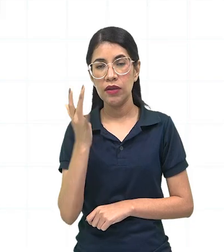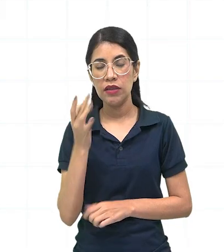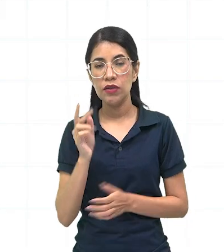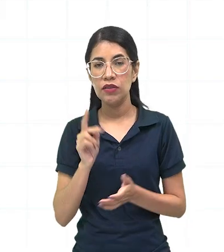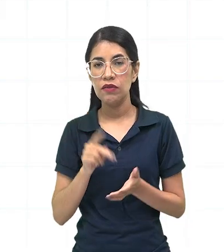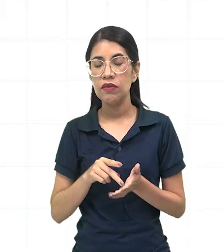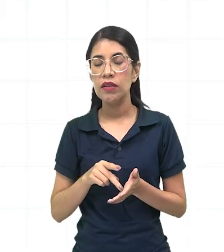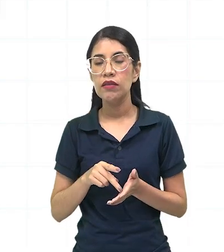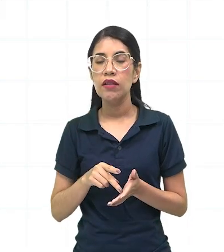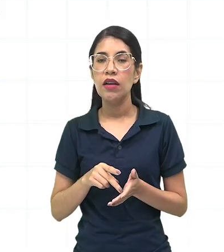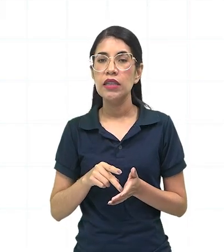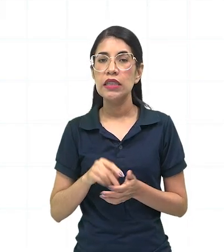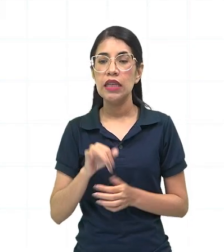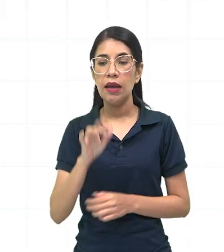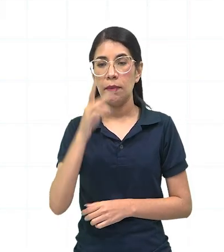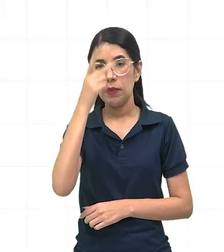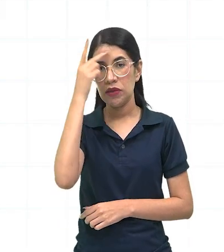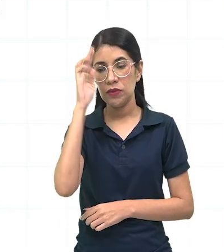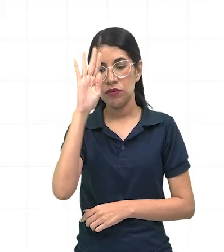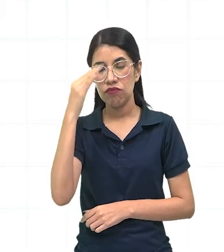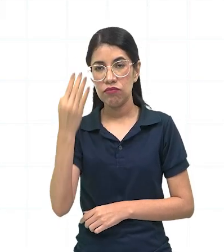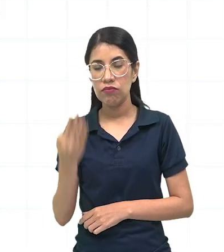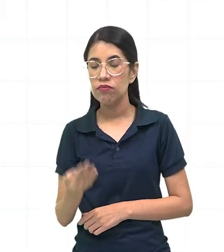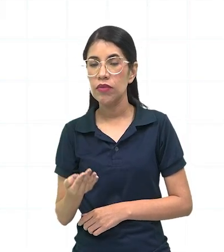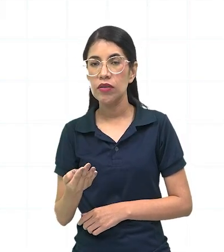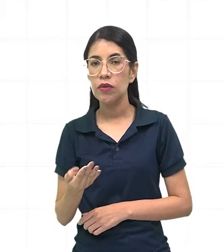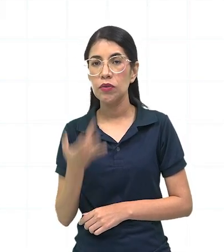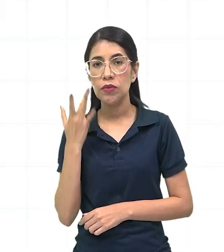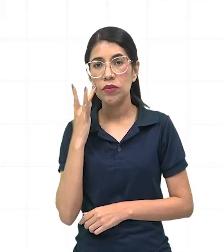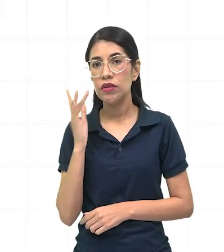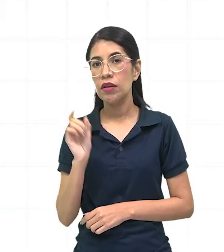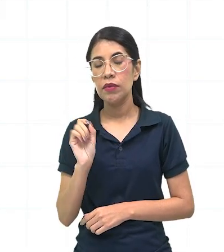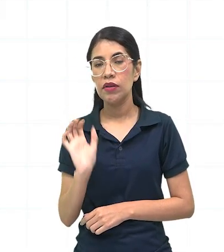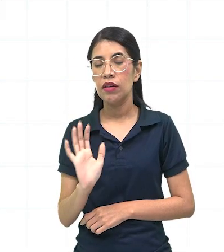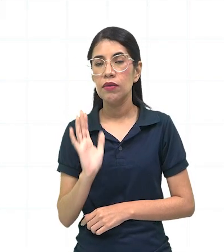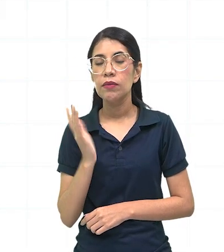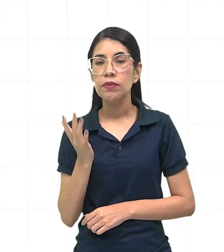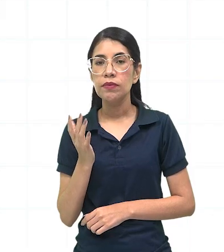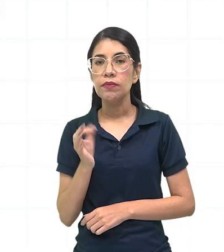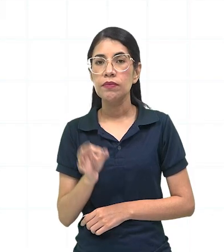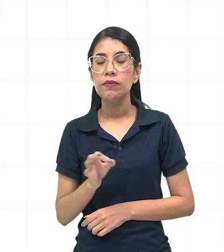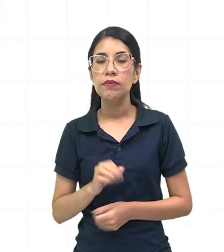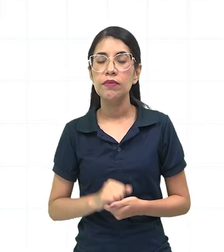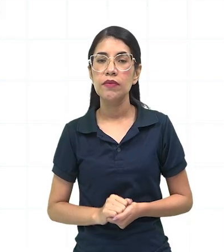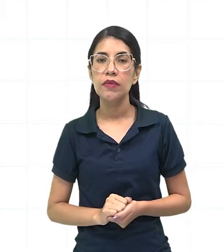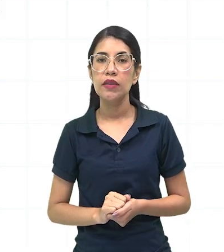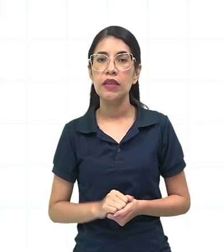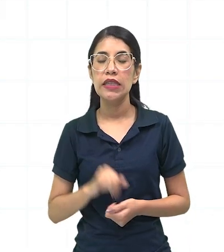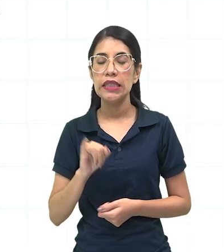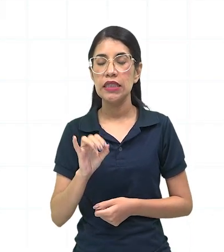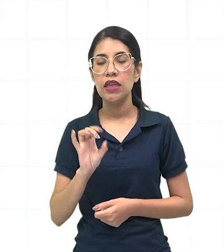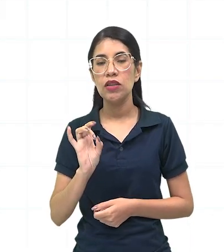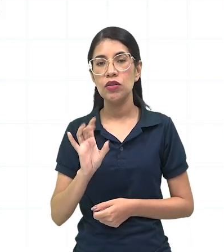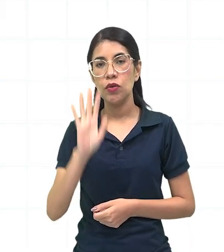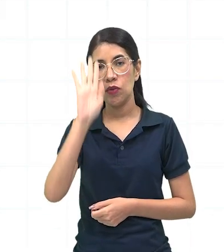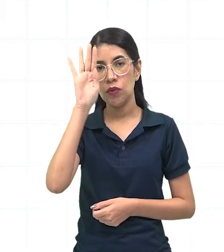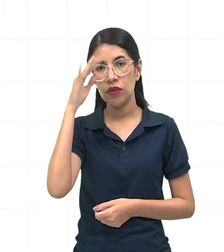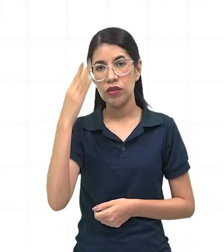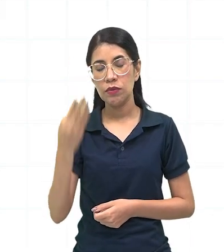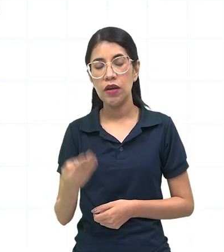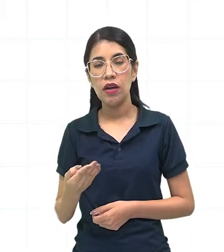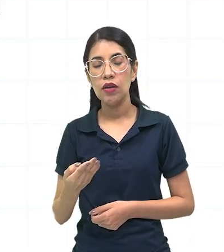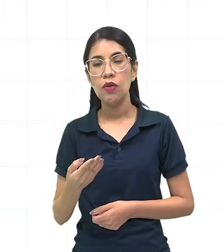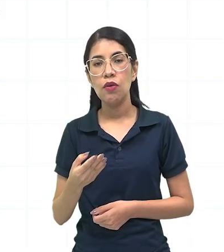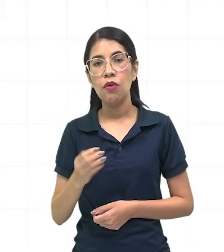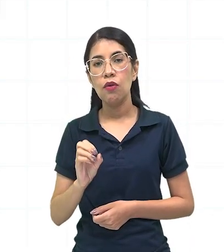pessoa desmaia, você não tem ideia do que possa ter acontecido, se aquilo realmente é um desmaio ou